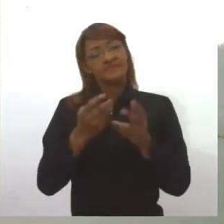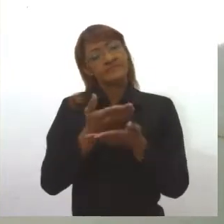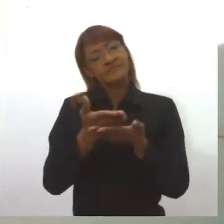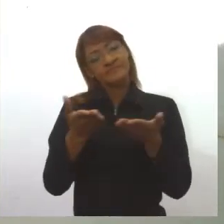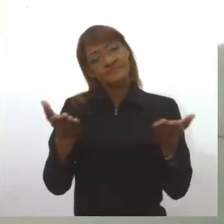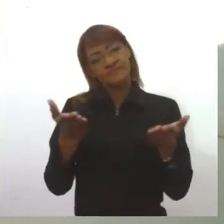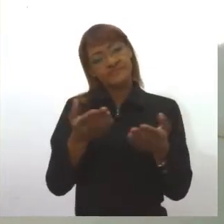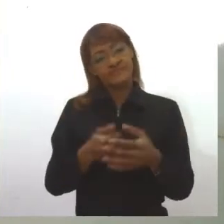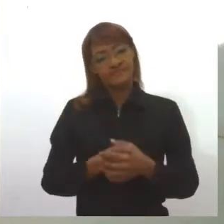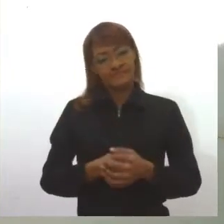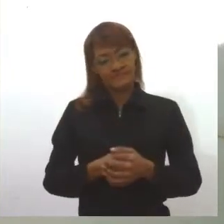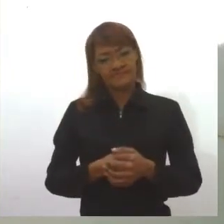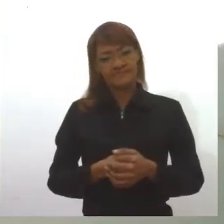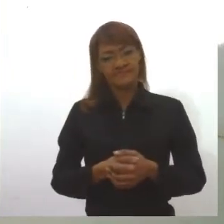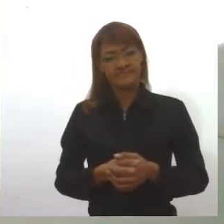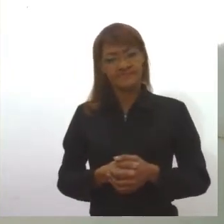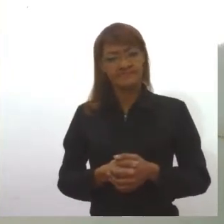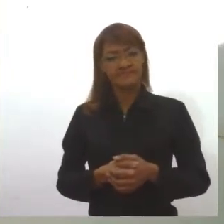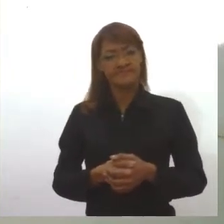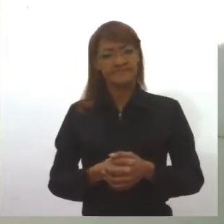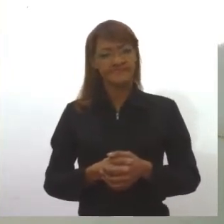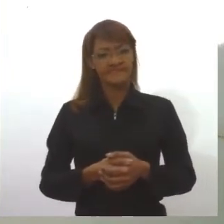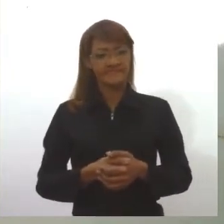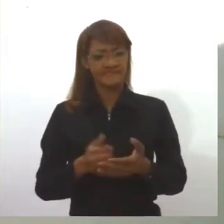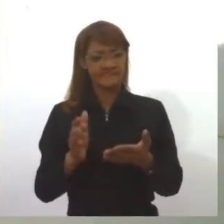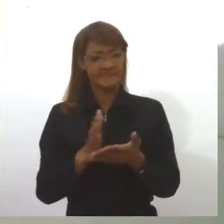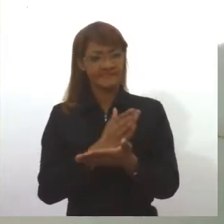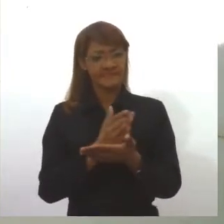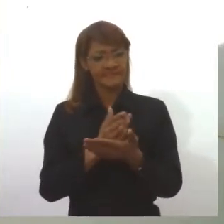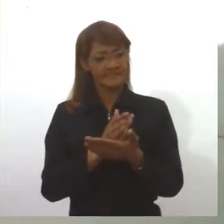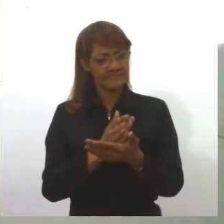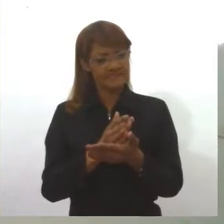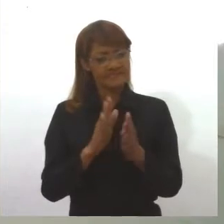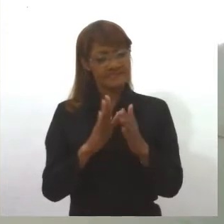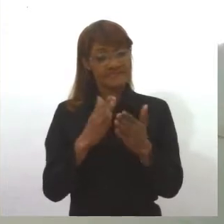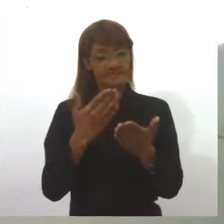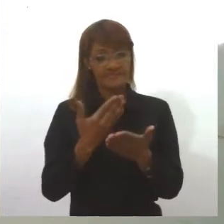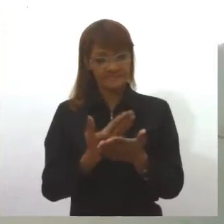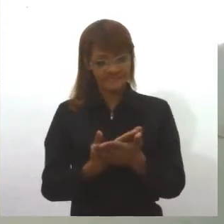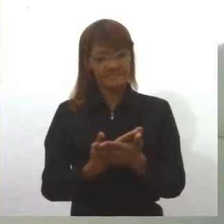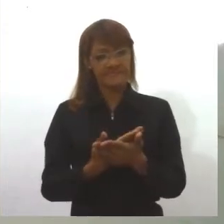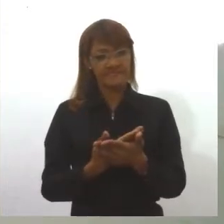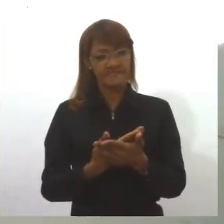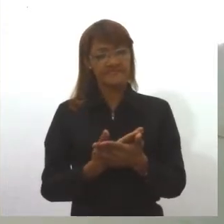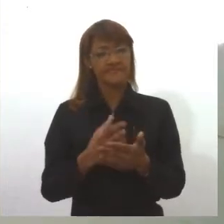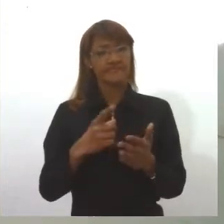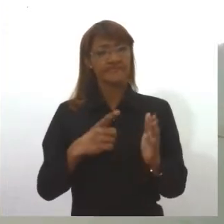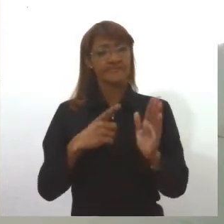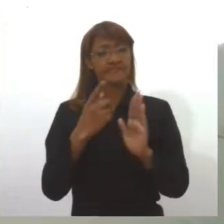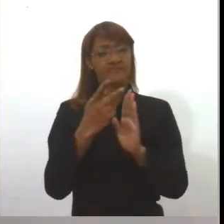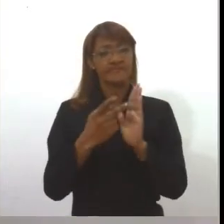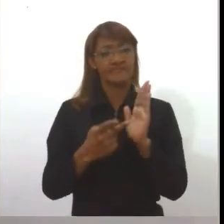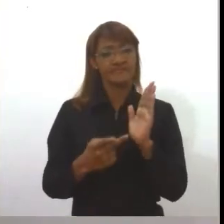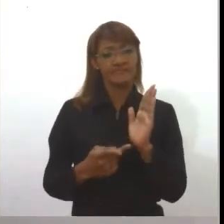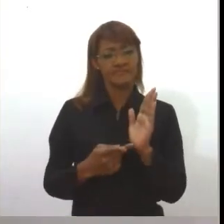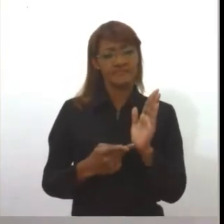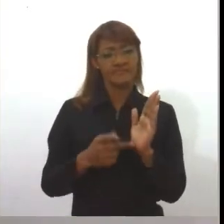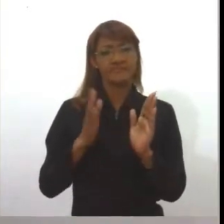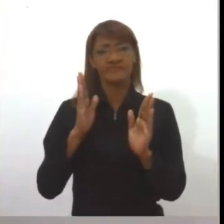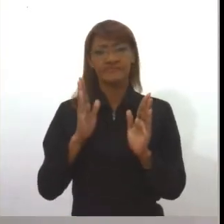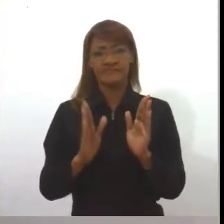Eu, na verdade, trabalho em algumas escolas particulares aqui de Aracaju e desenvolvo um projeto de robótica, cultura